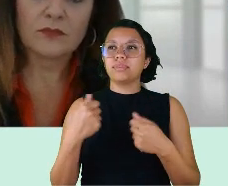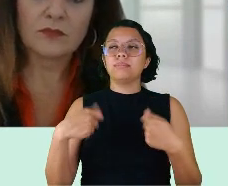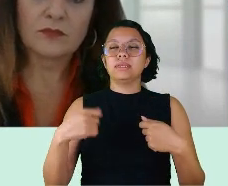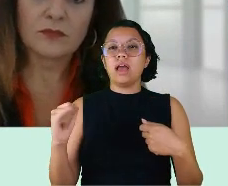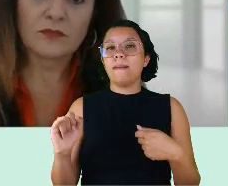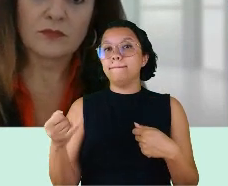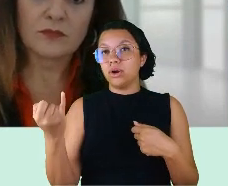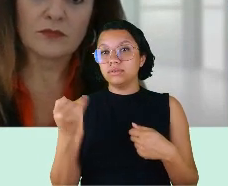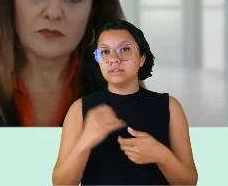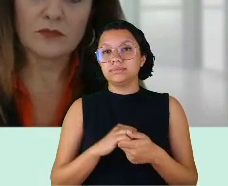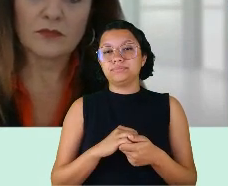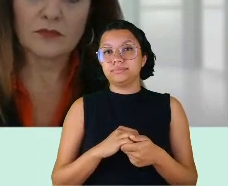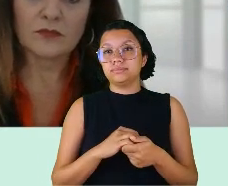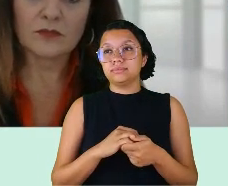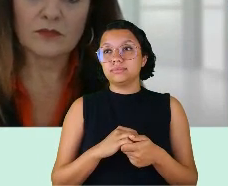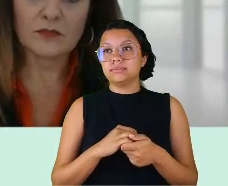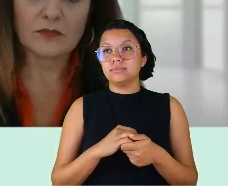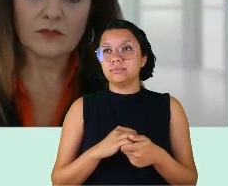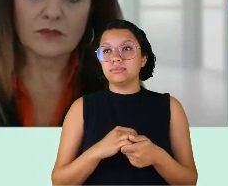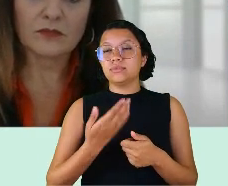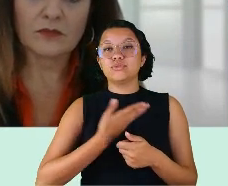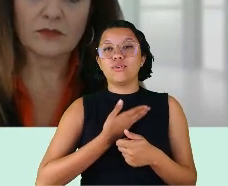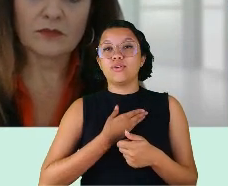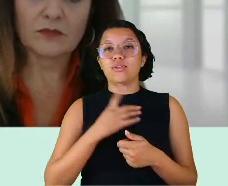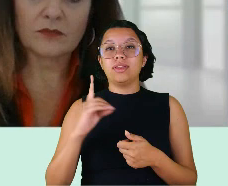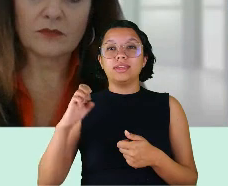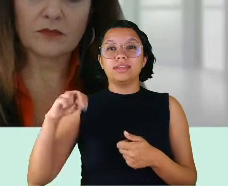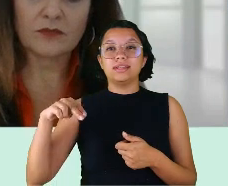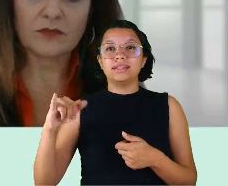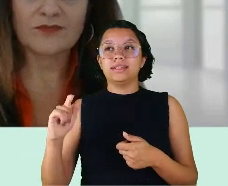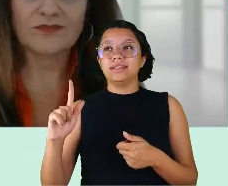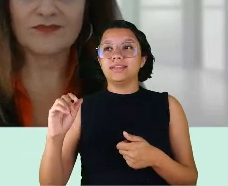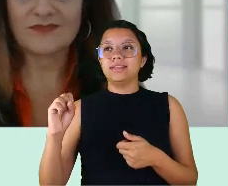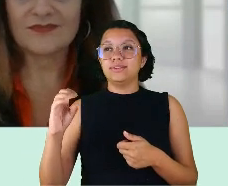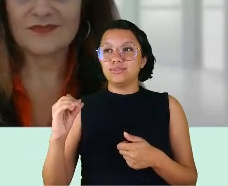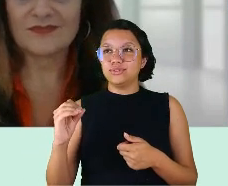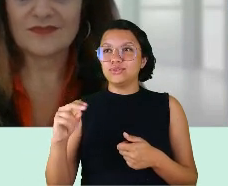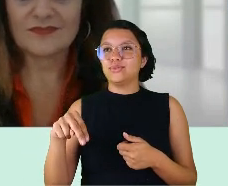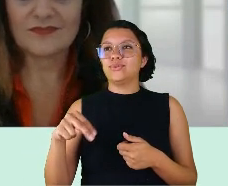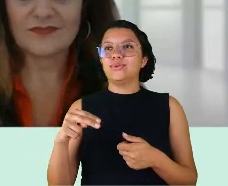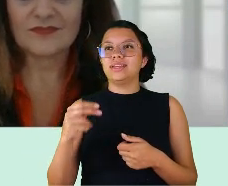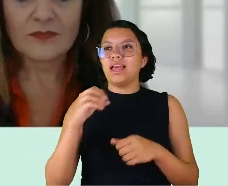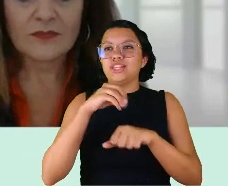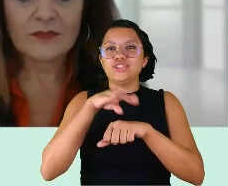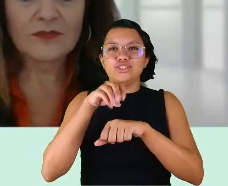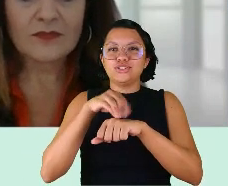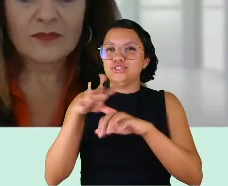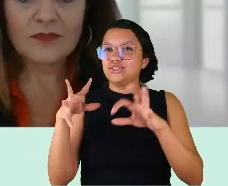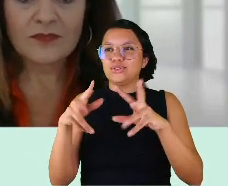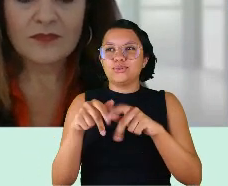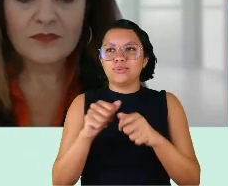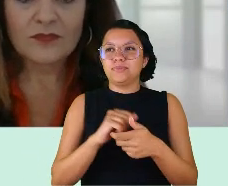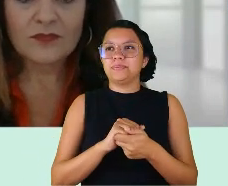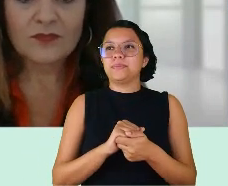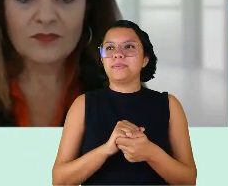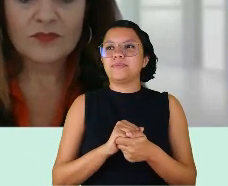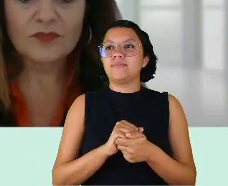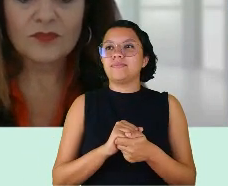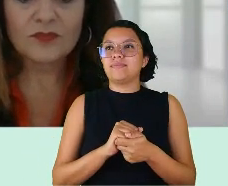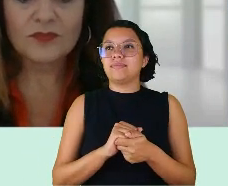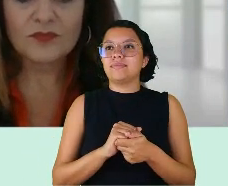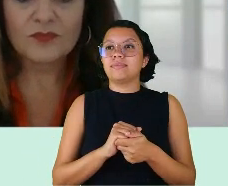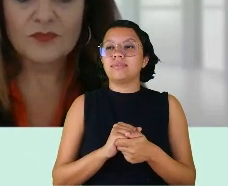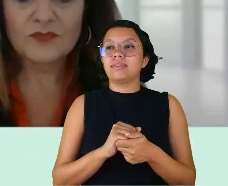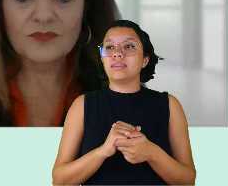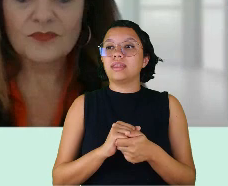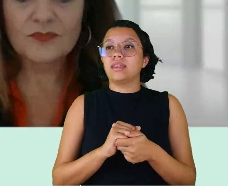tem que aproveitar o nosso colega Denilson, que dá todas as dicas para isso. Décio,